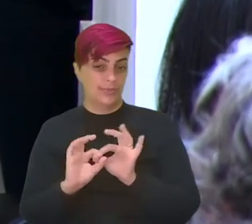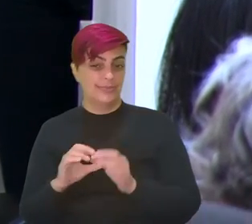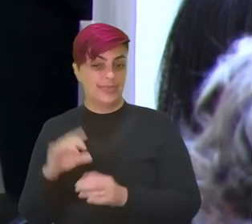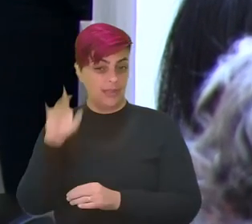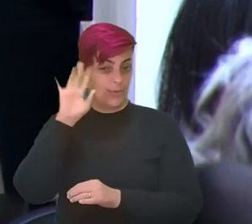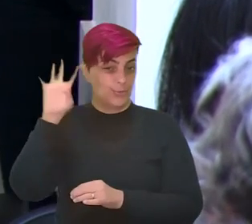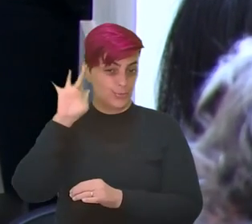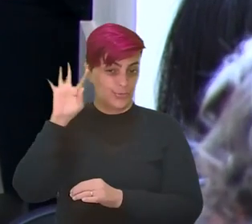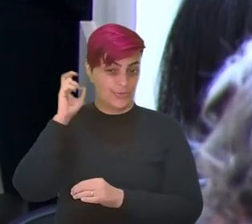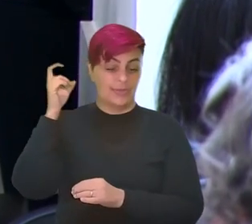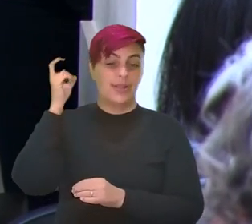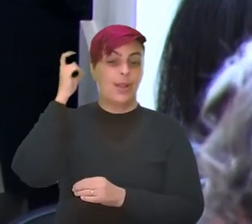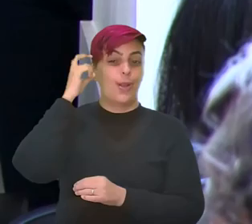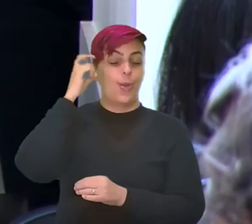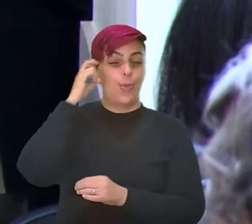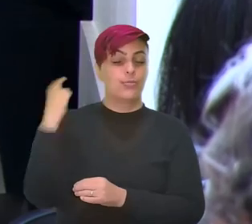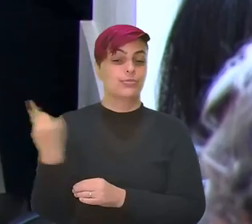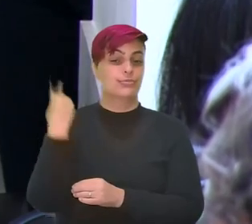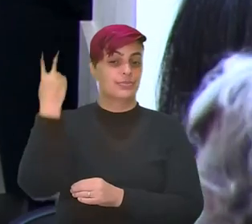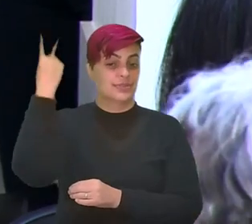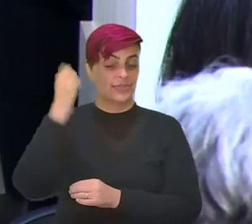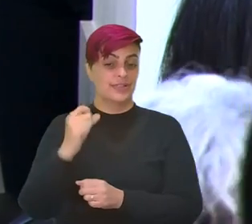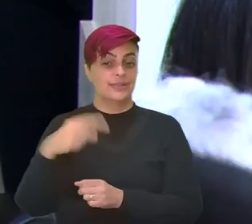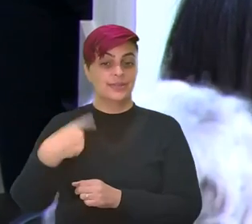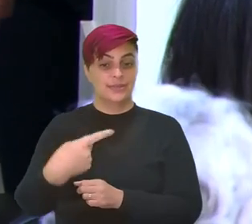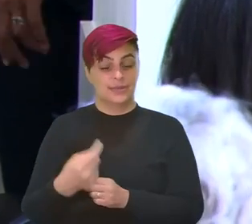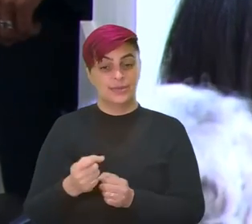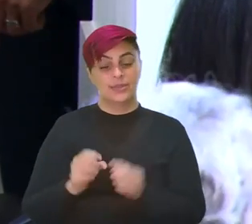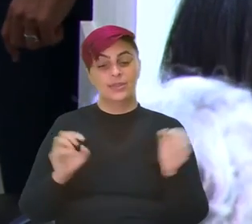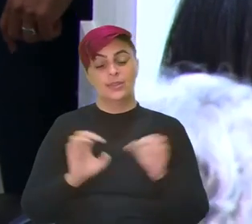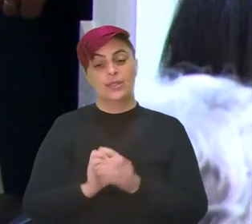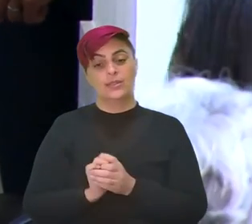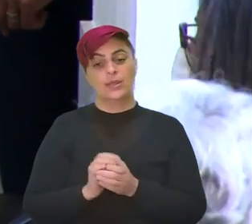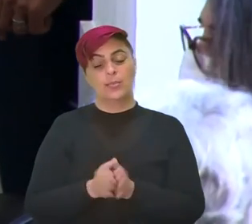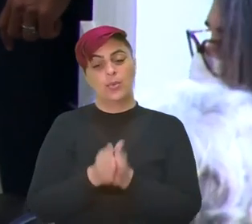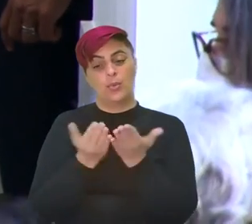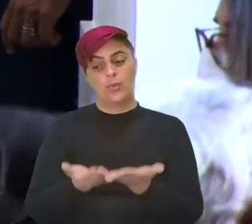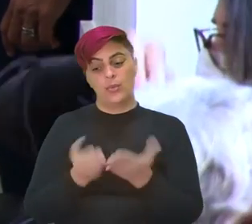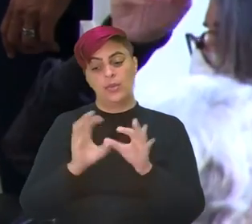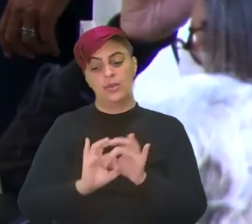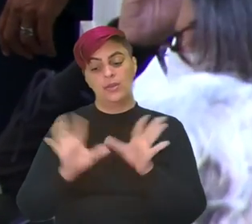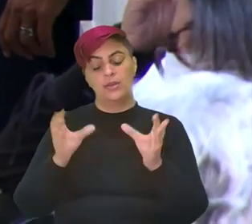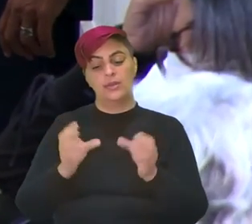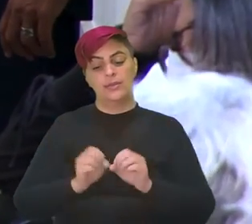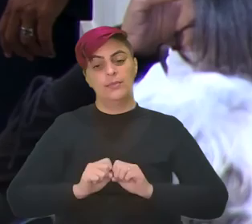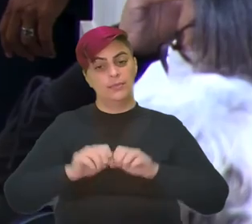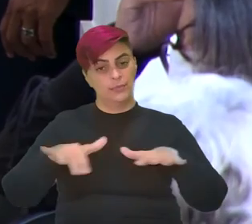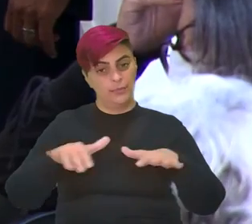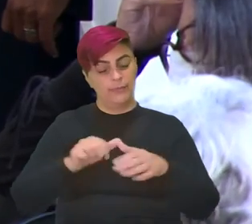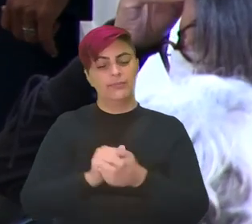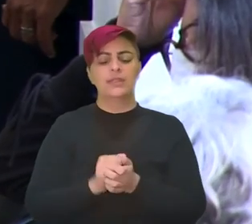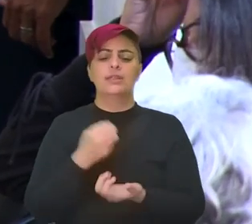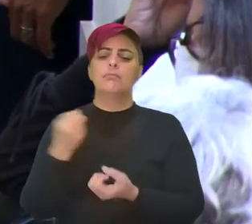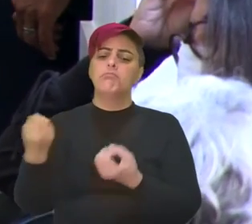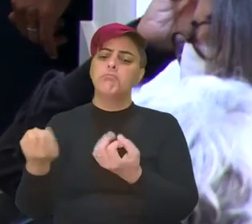em que a teoria científica da cultura foi valorizada e depois a publicação do Argonautas. E eu queria que você falasse um pouquinho mais